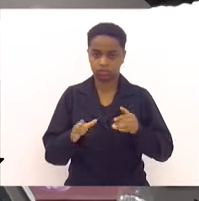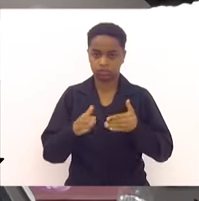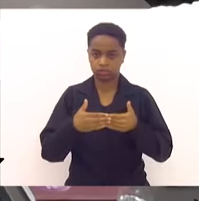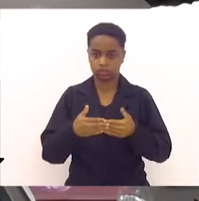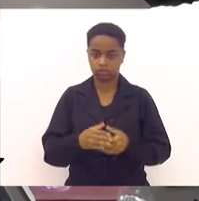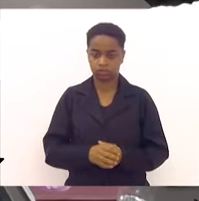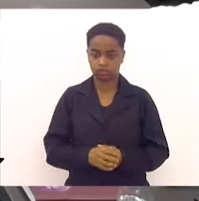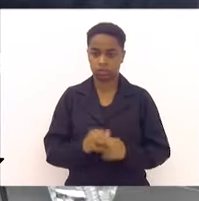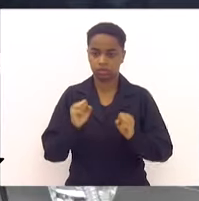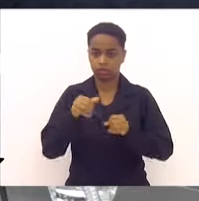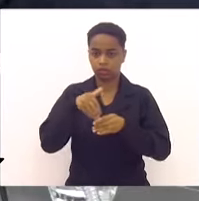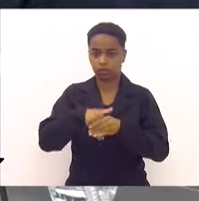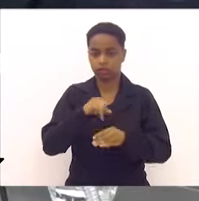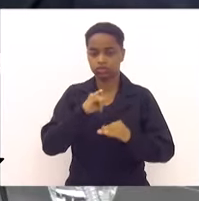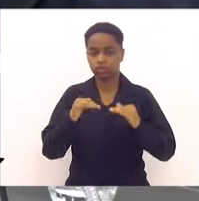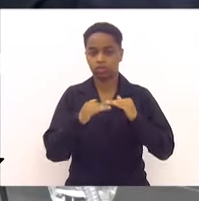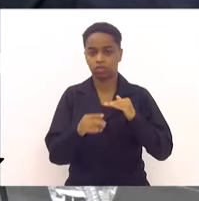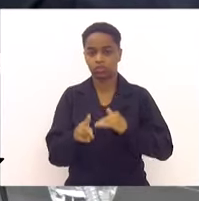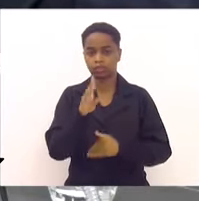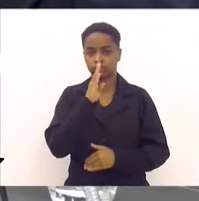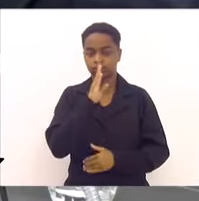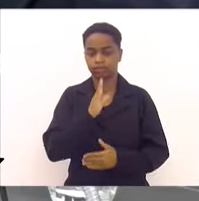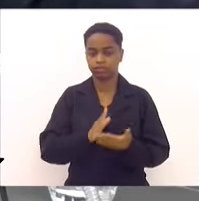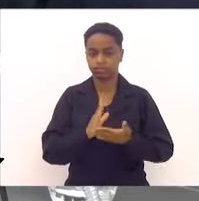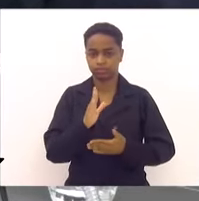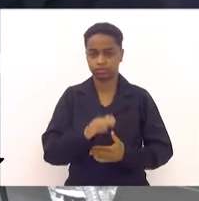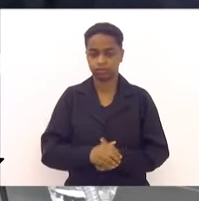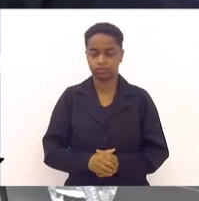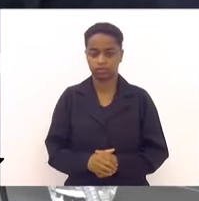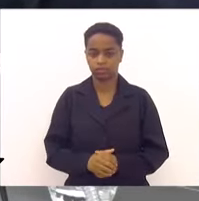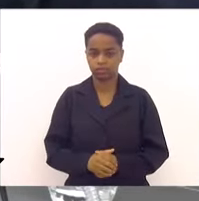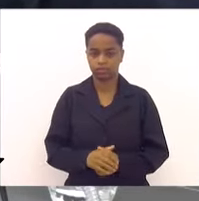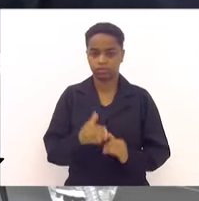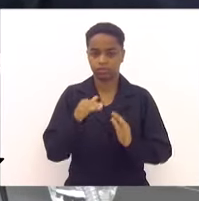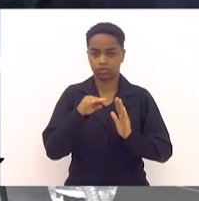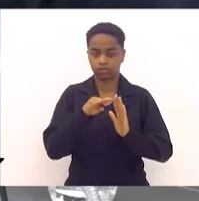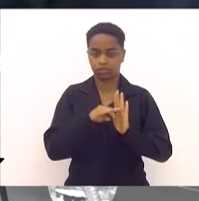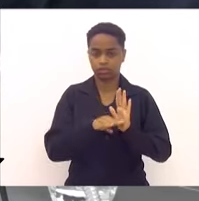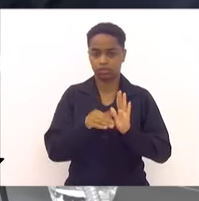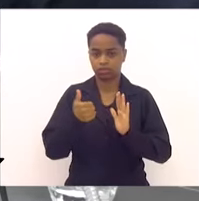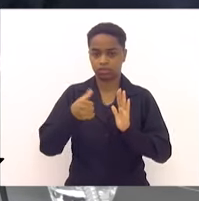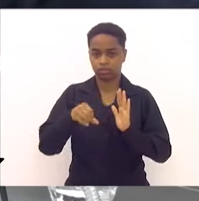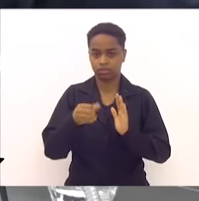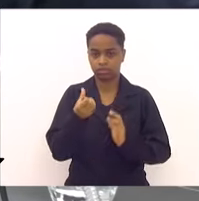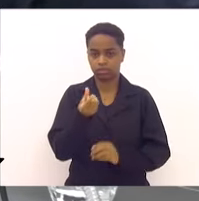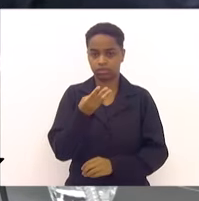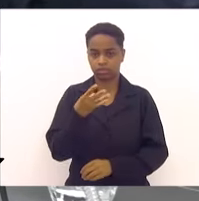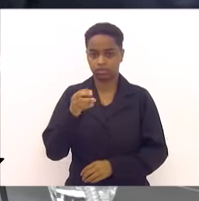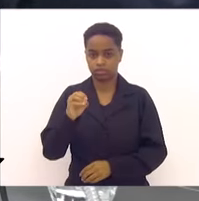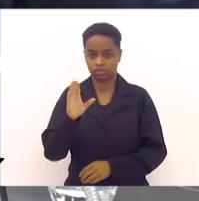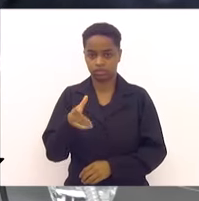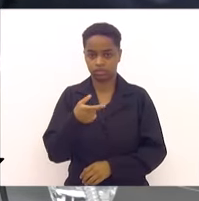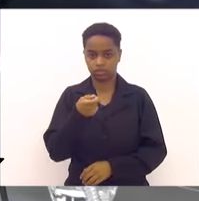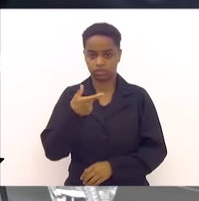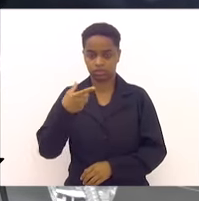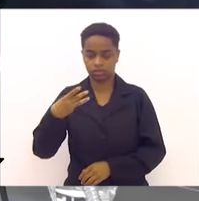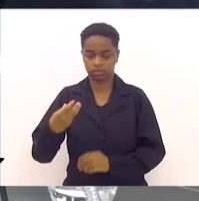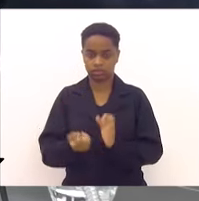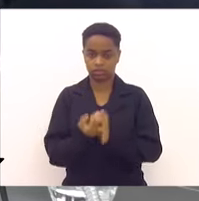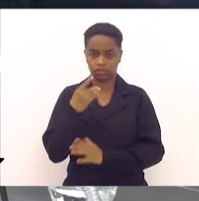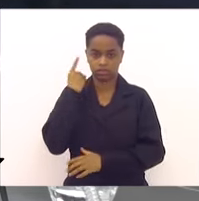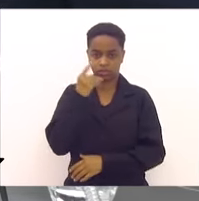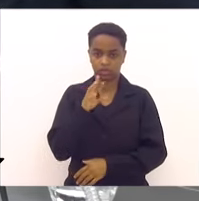encerrada a discussão. Em votação, se os que aprovam permaneçam como estão, aprovado. 19 da pauta, o PL 640 de 23, de autoria do